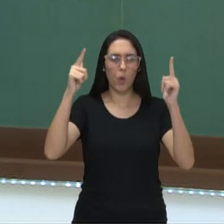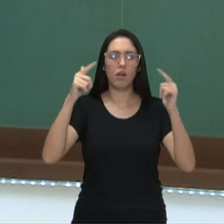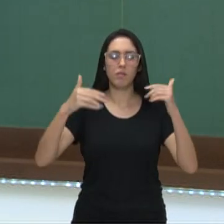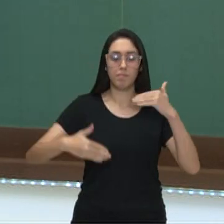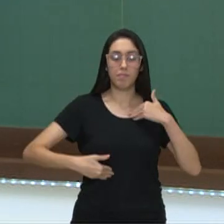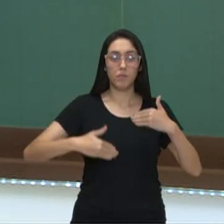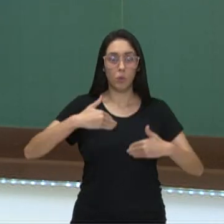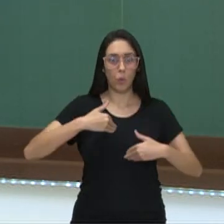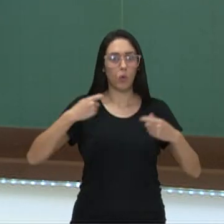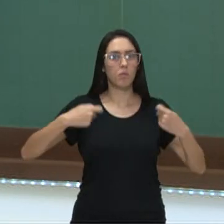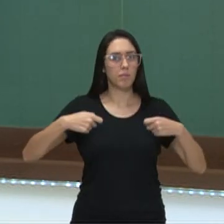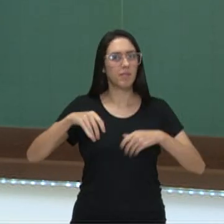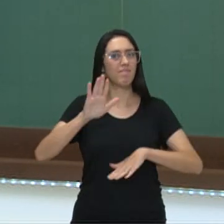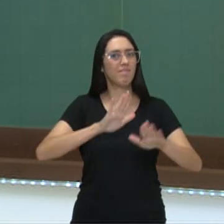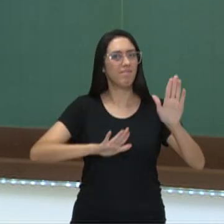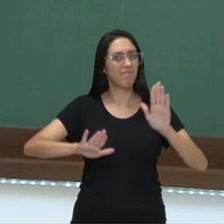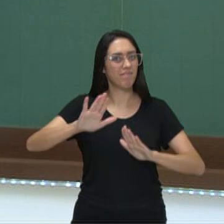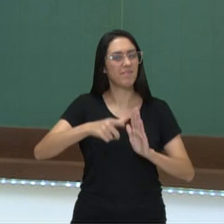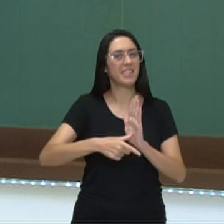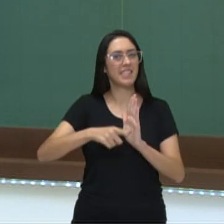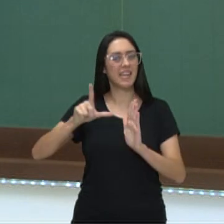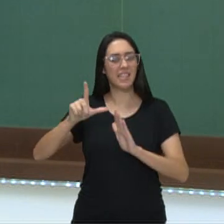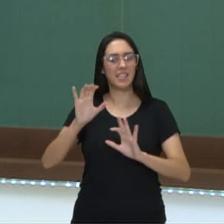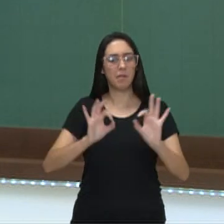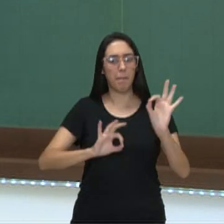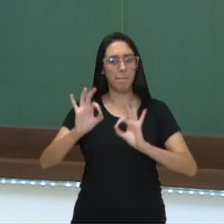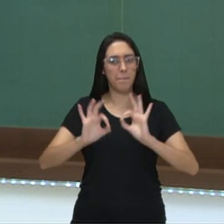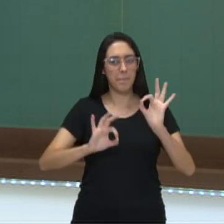então você tem que estar fisicamente